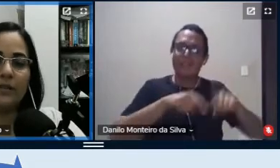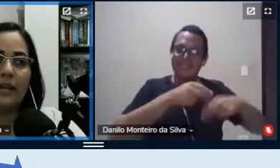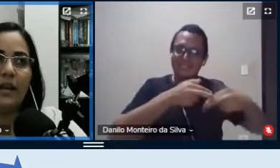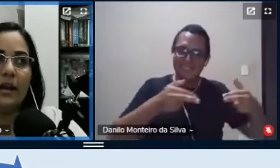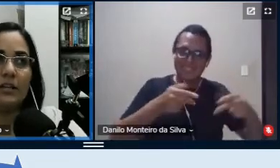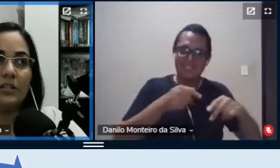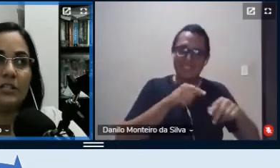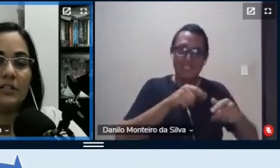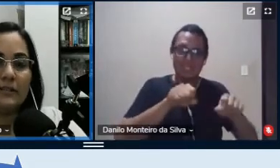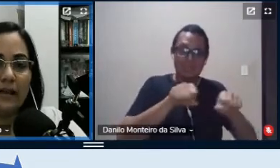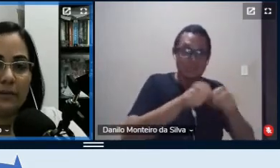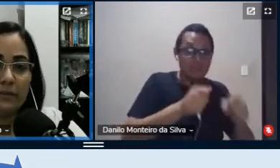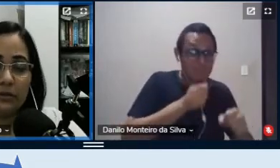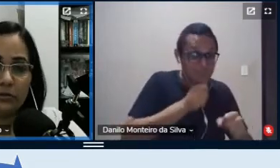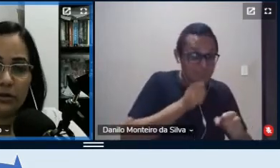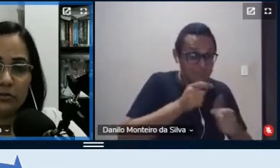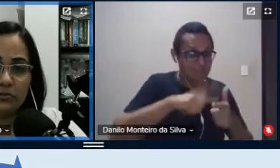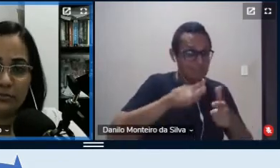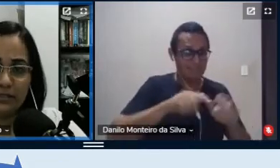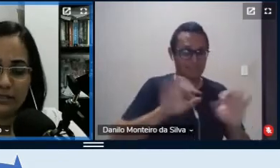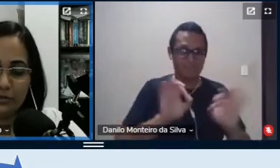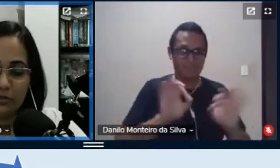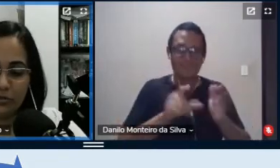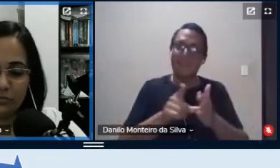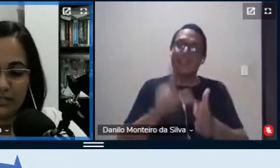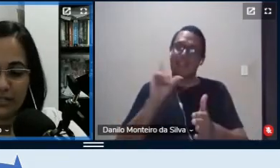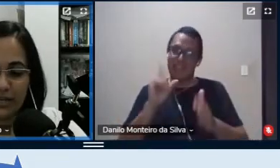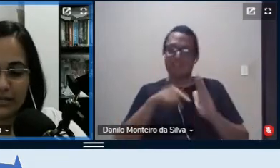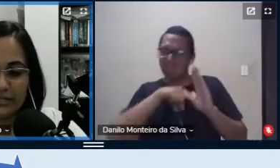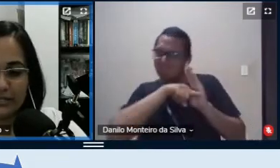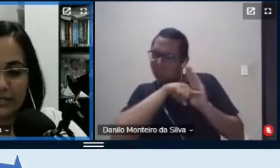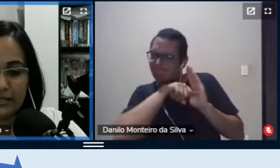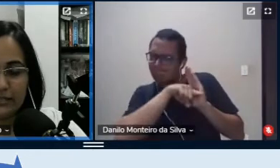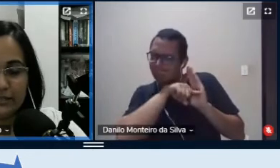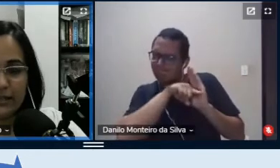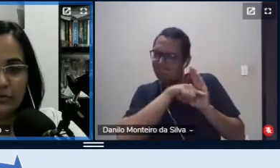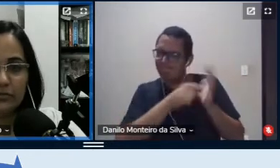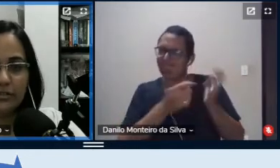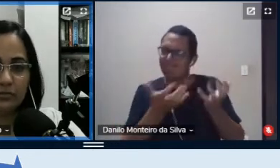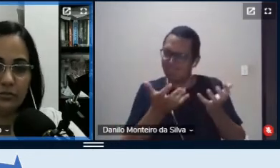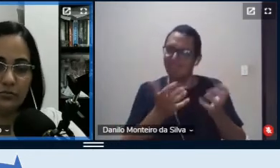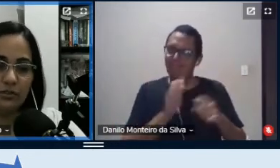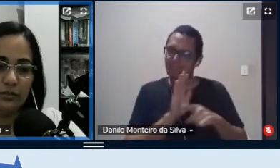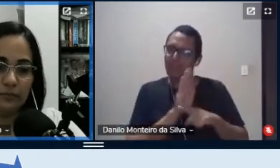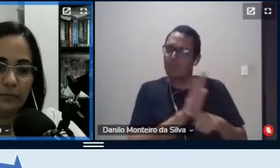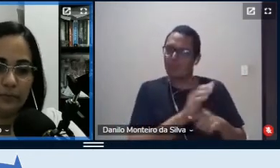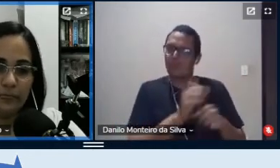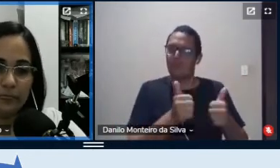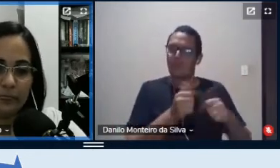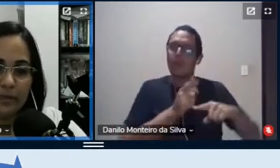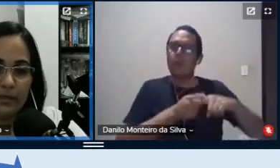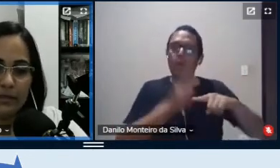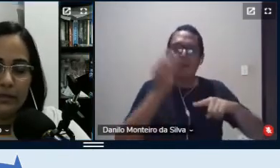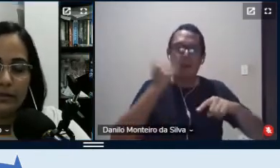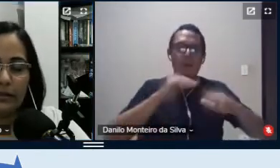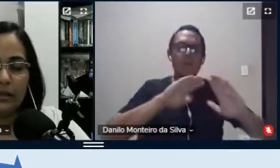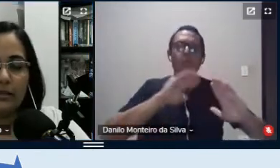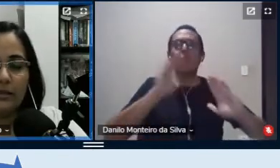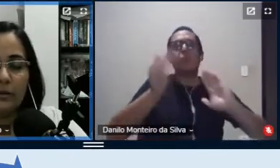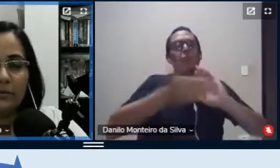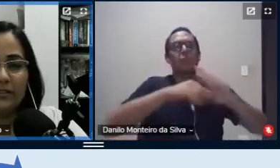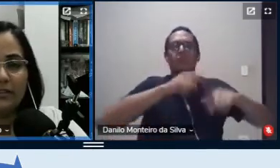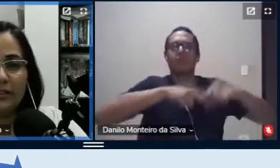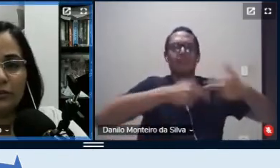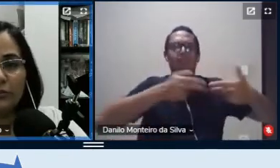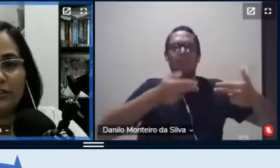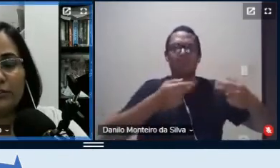acontece? A gente sabe que nossos materiais, eles têm um ciclo de vida, né?